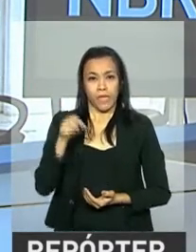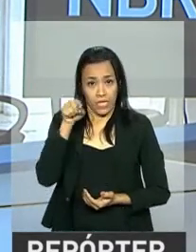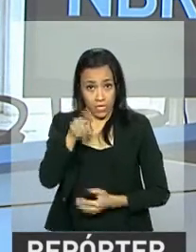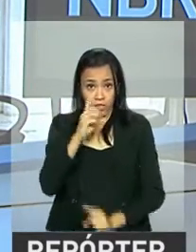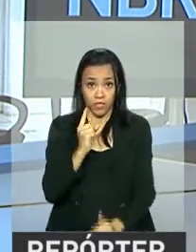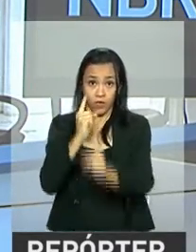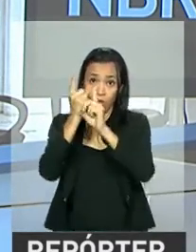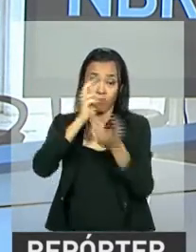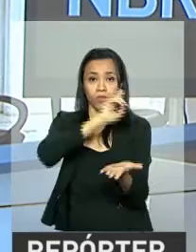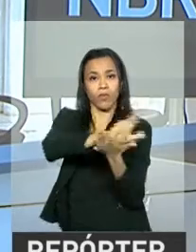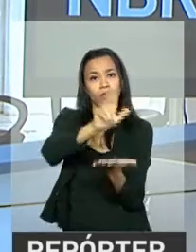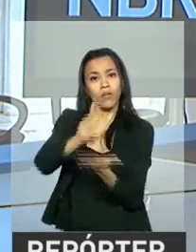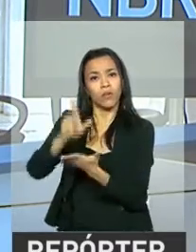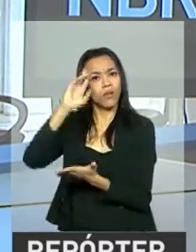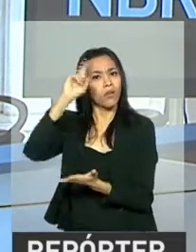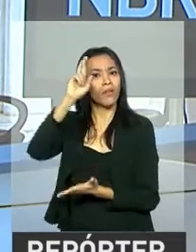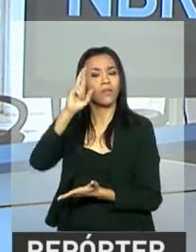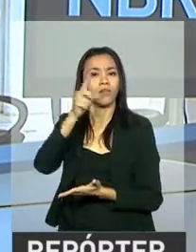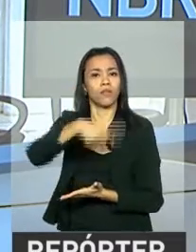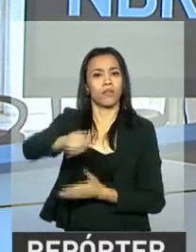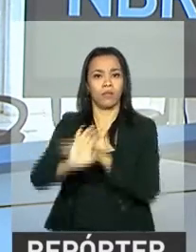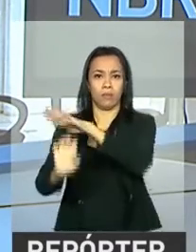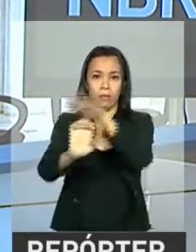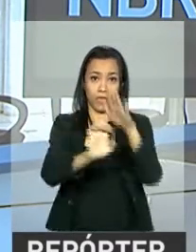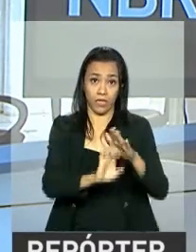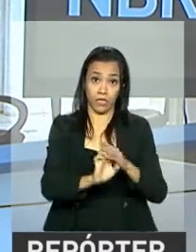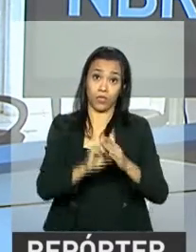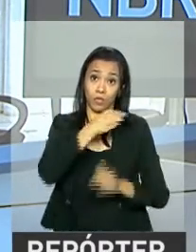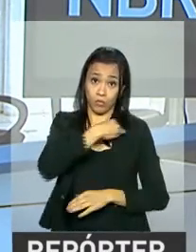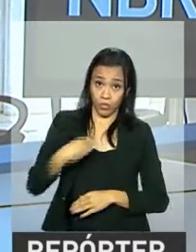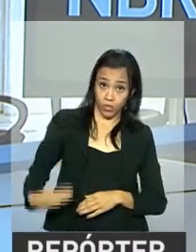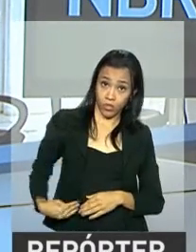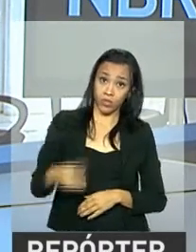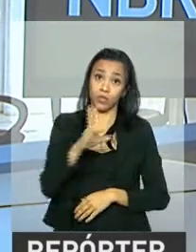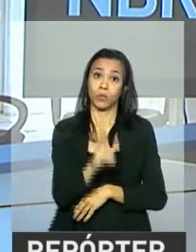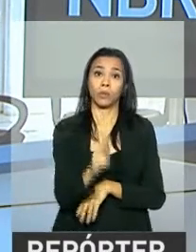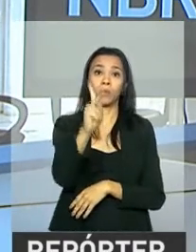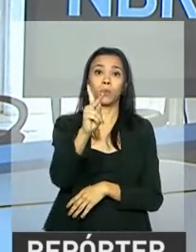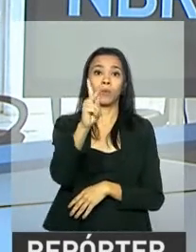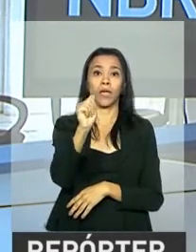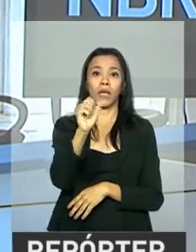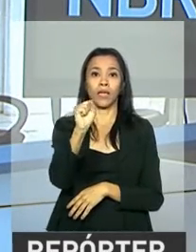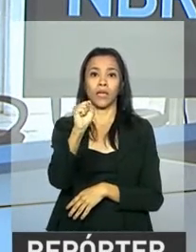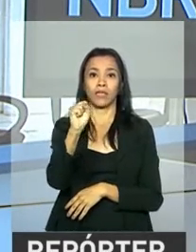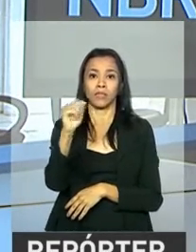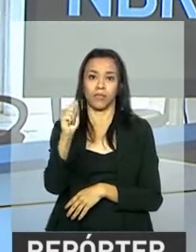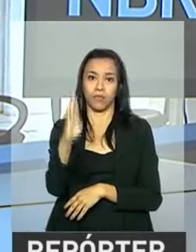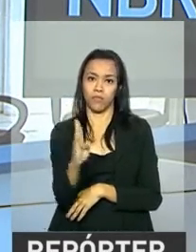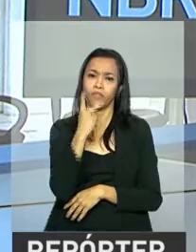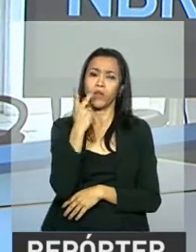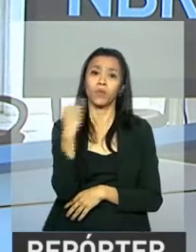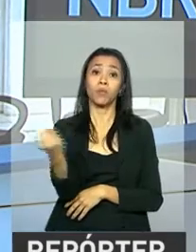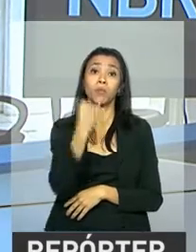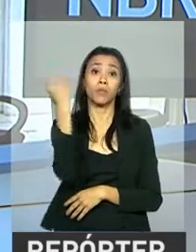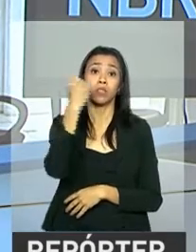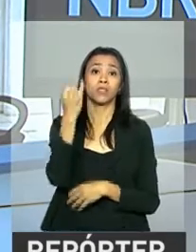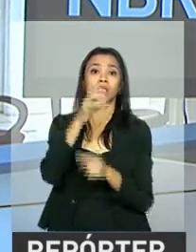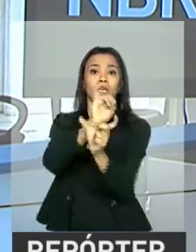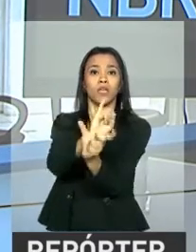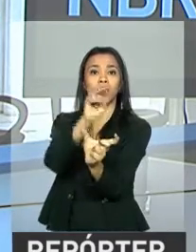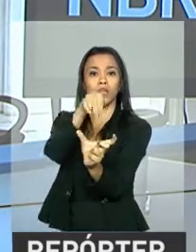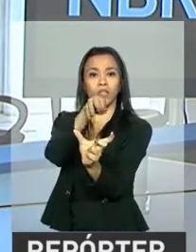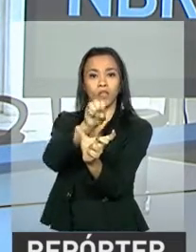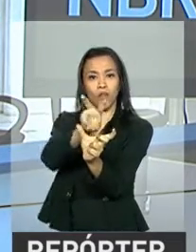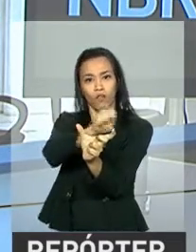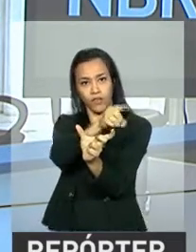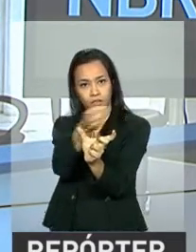com os empresários o ministro gilberto kassab falou da importância da inovação e do desenvolvimento tecnológico ele citou o